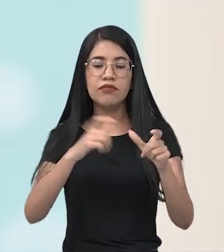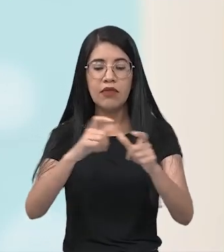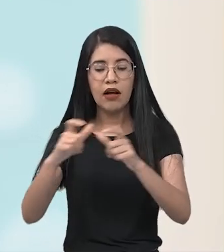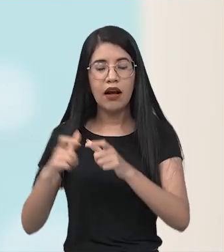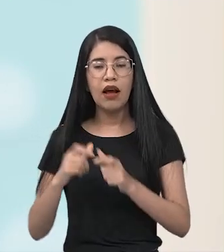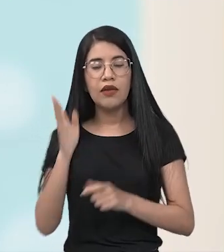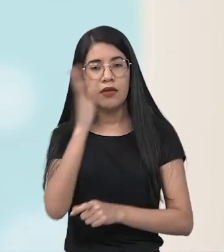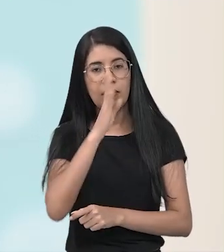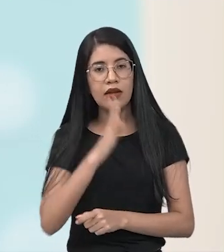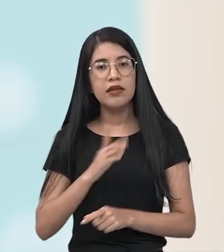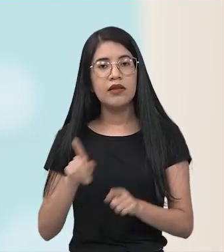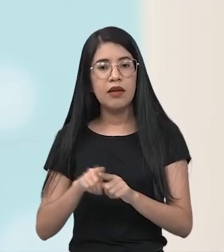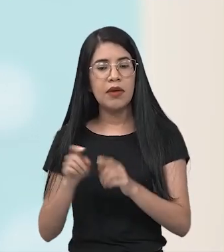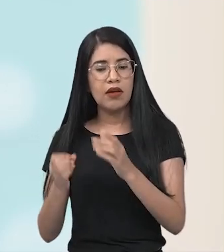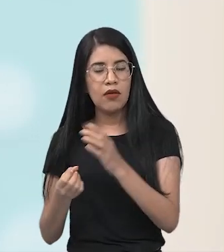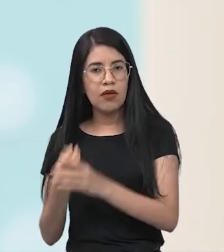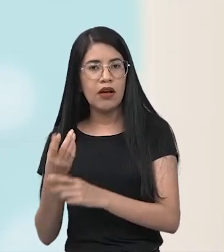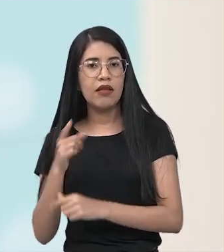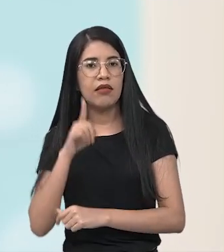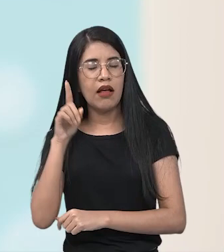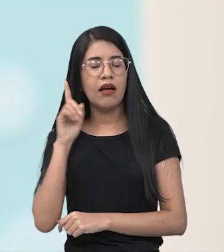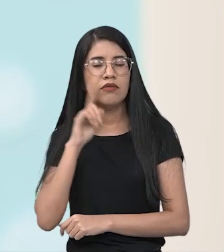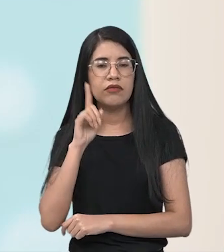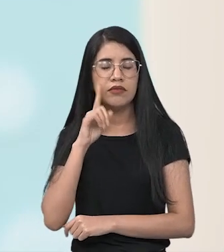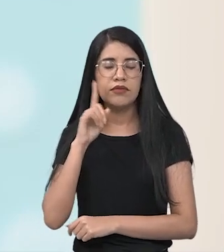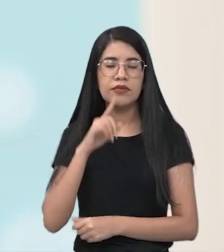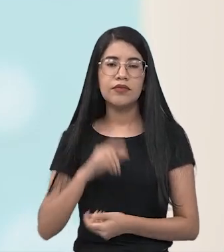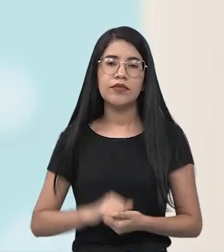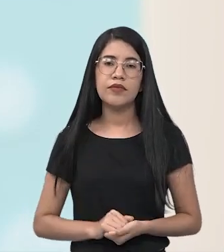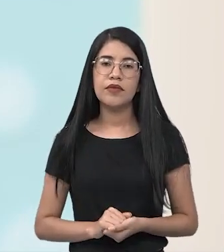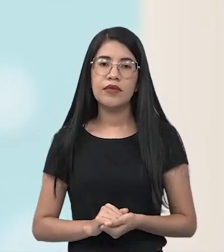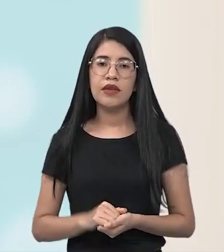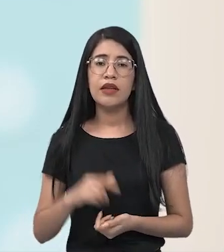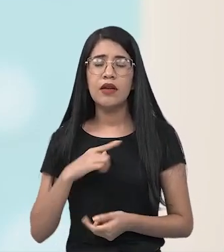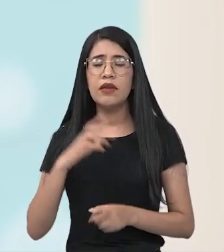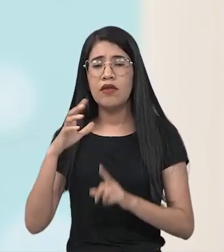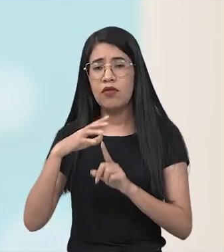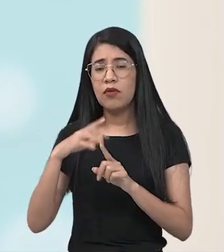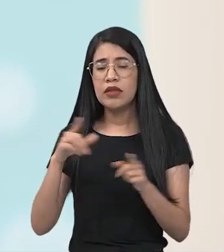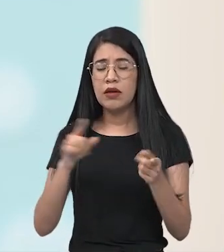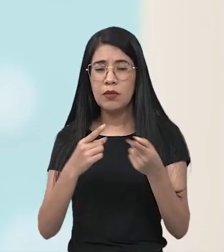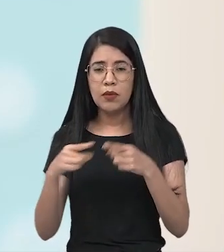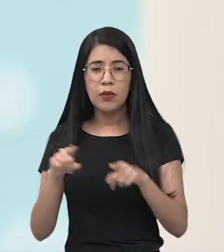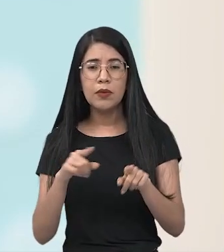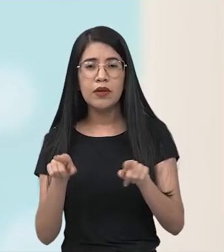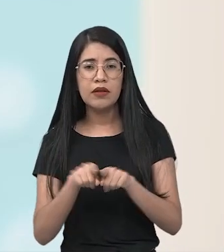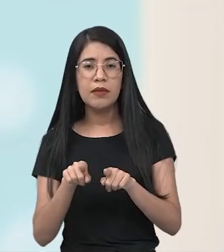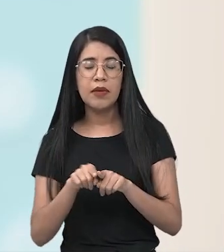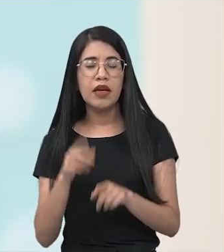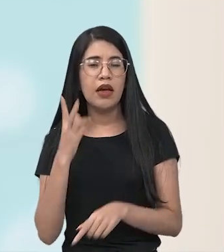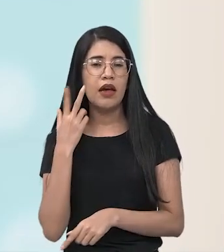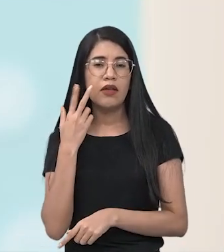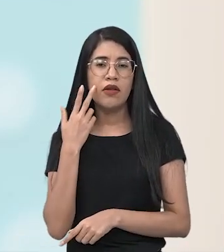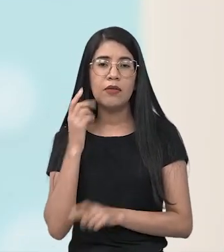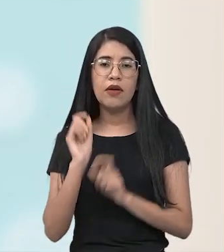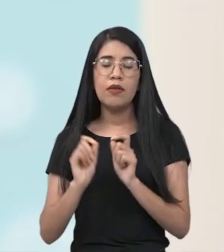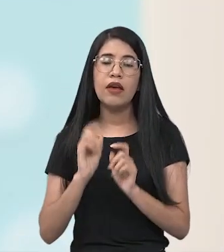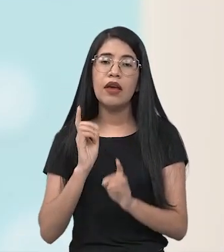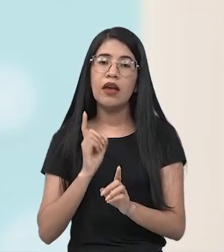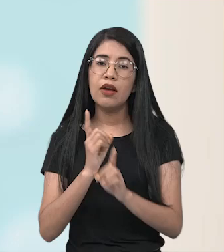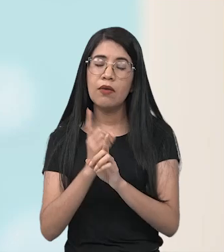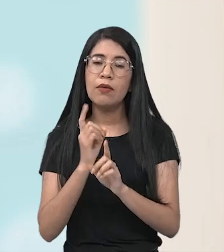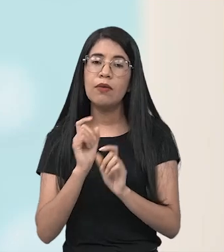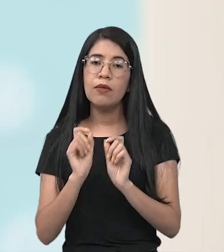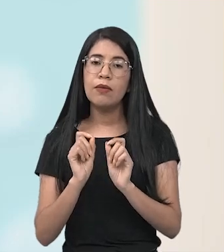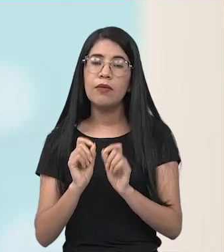fast food, que teve origem lá nos Estados Unidos, e a gente tem influência na música, é muito comum a gente encontrar,